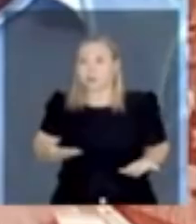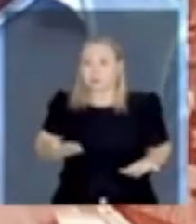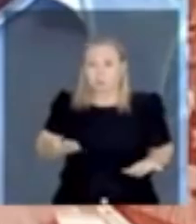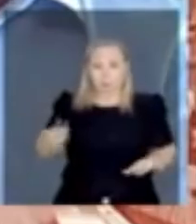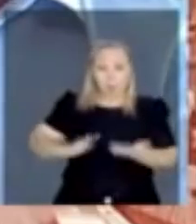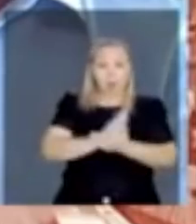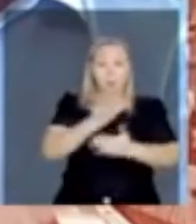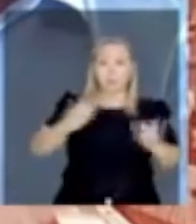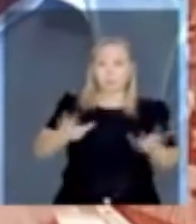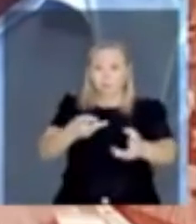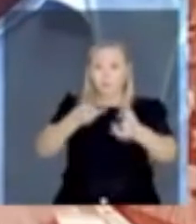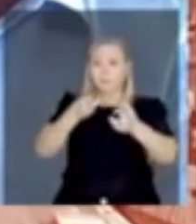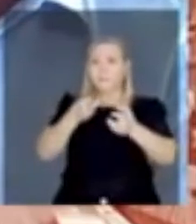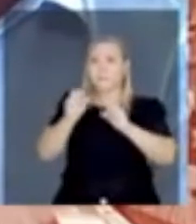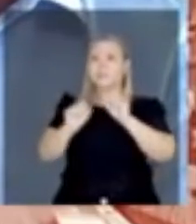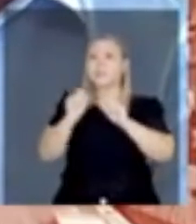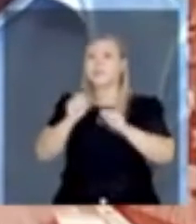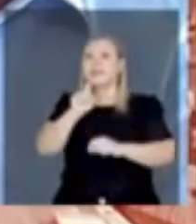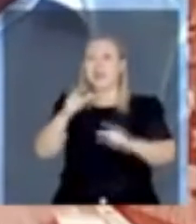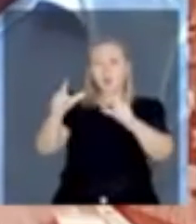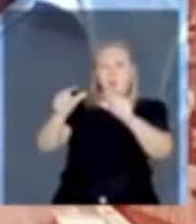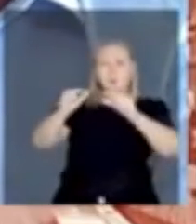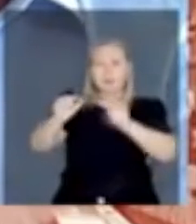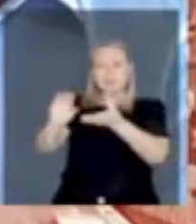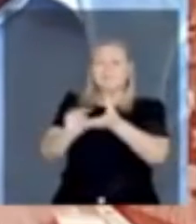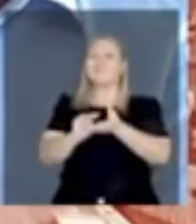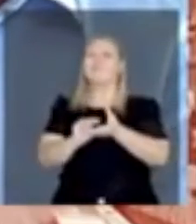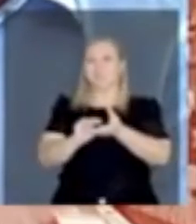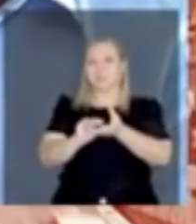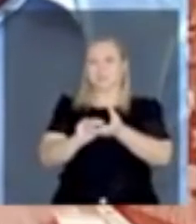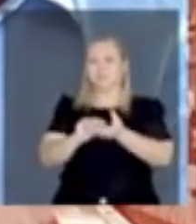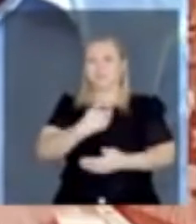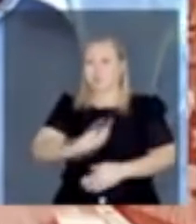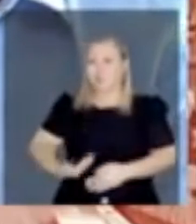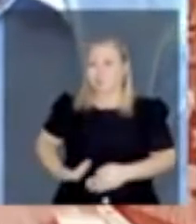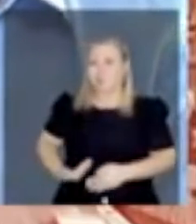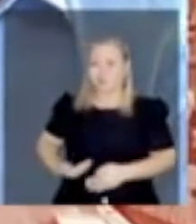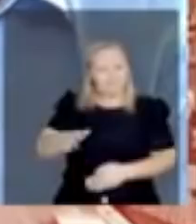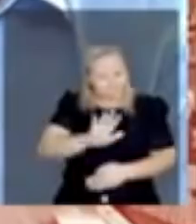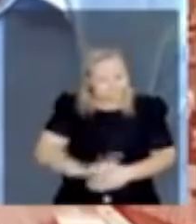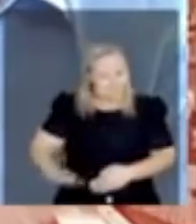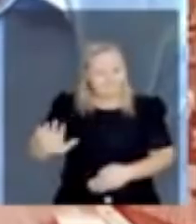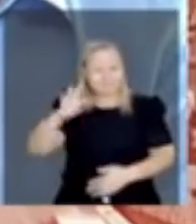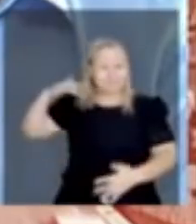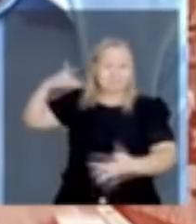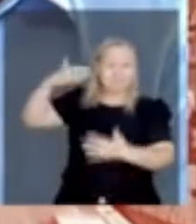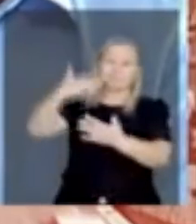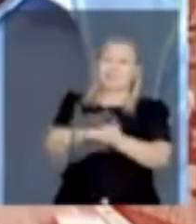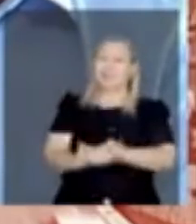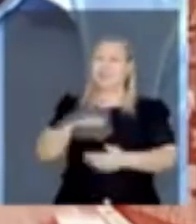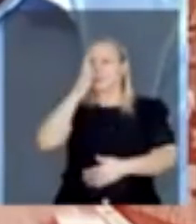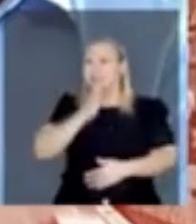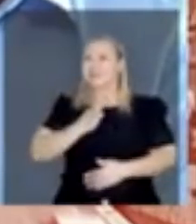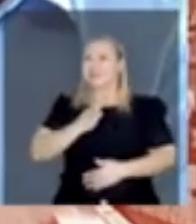fiel seguidor dele, né, que falou sobre um profissional dele que falou sobre isso, né? Porque o Edir Macedo